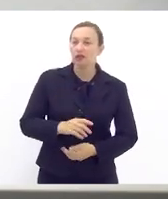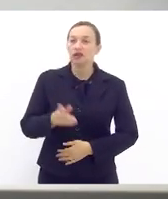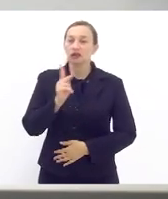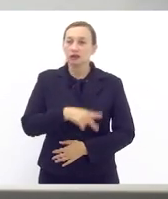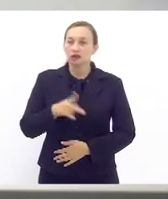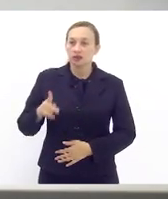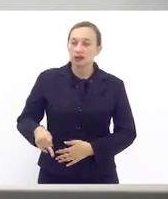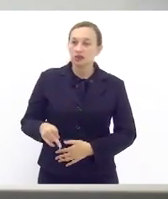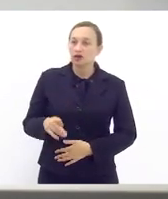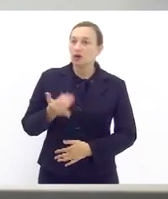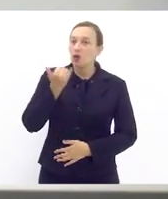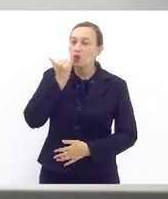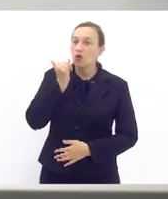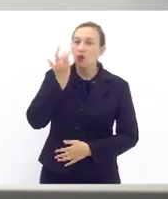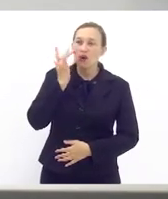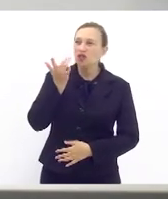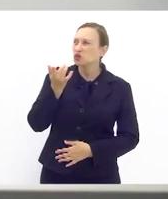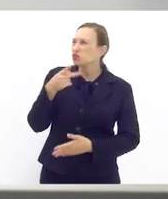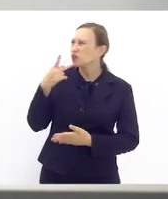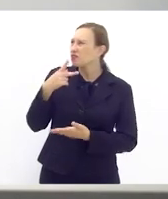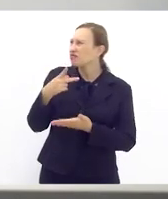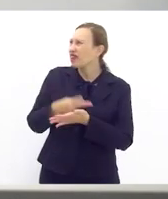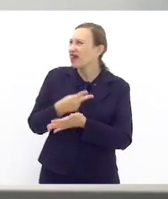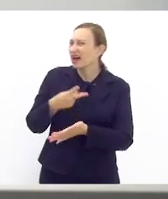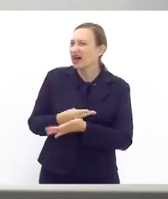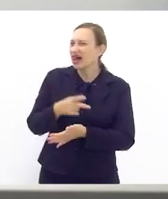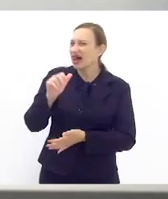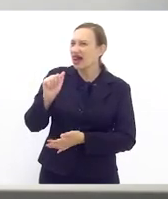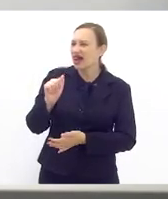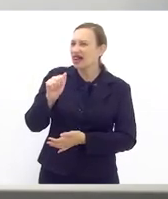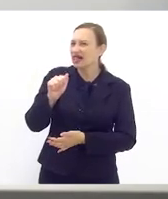Eu acho que eu tô falando seu nome errado axia